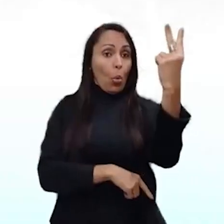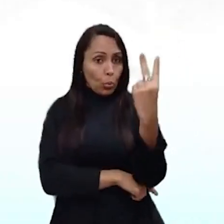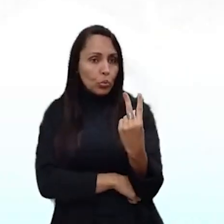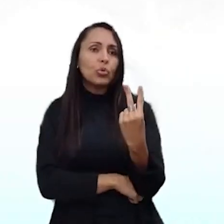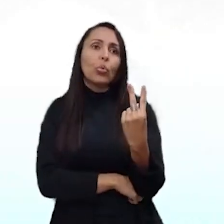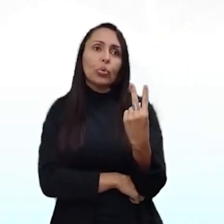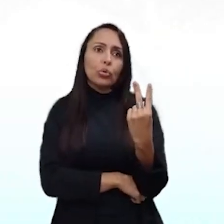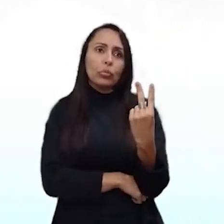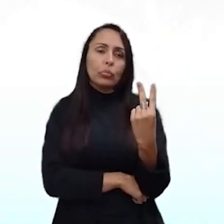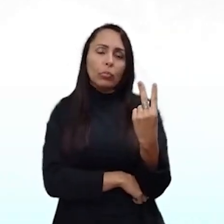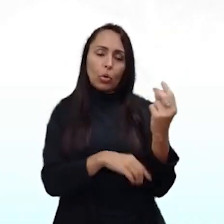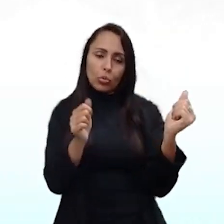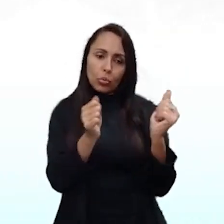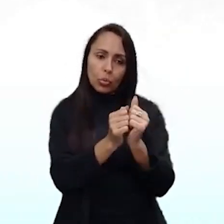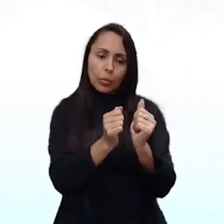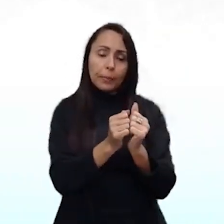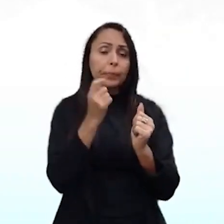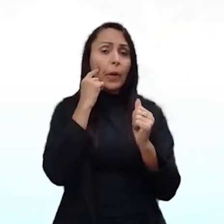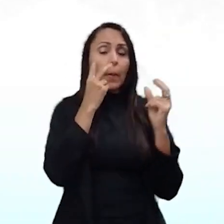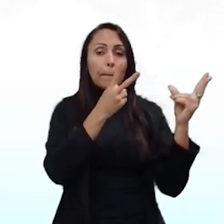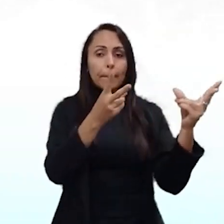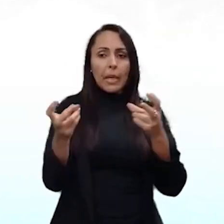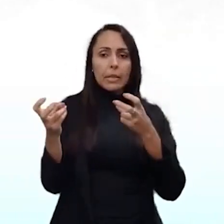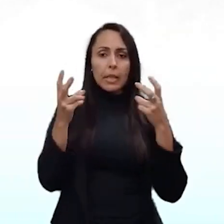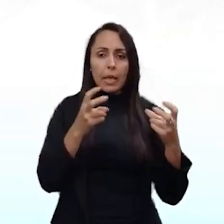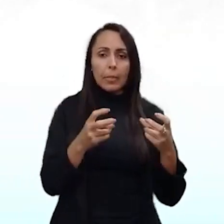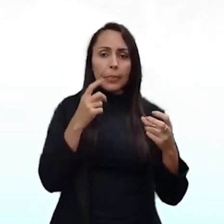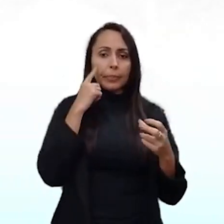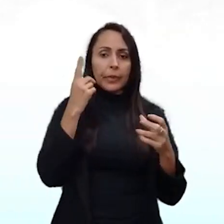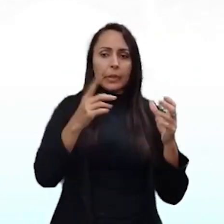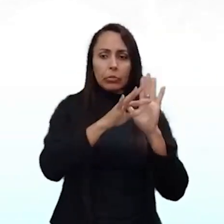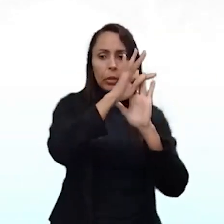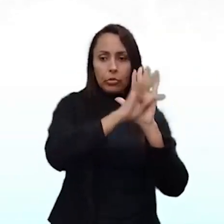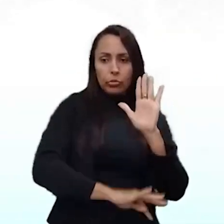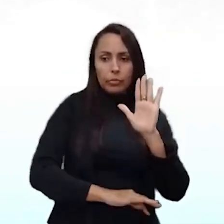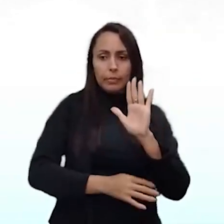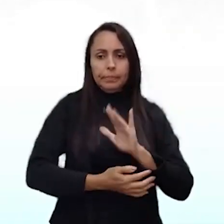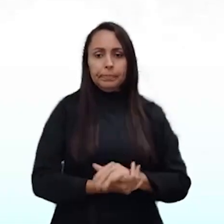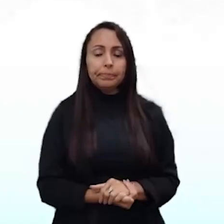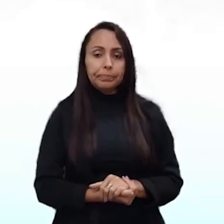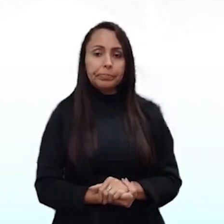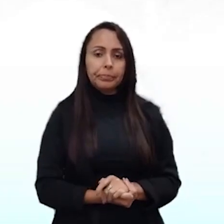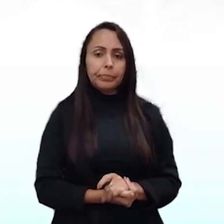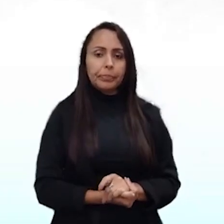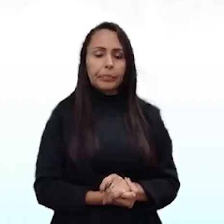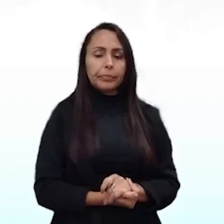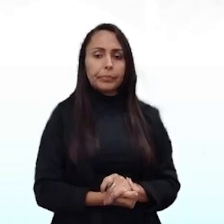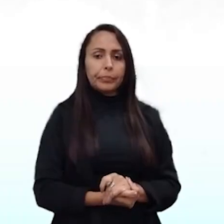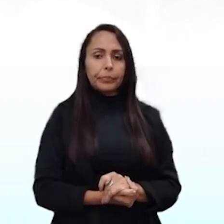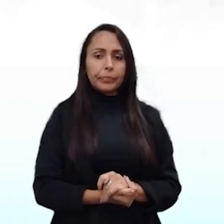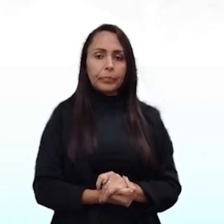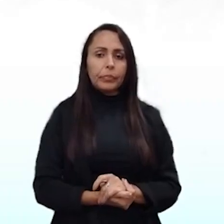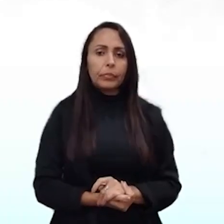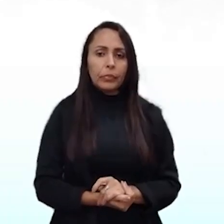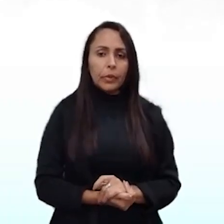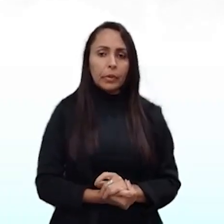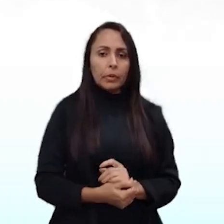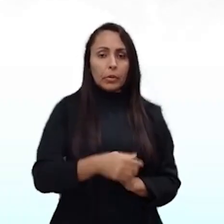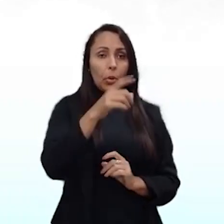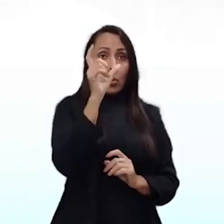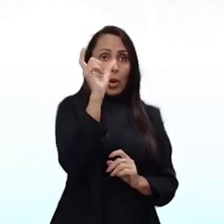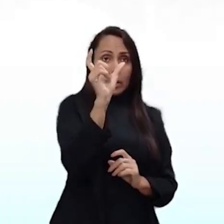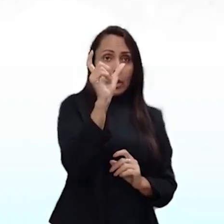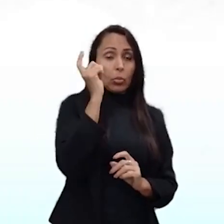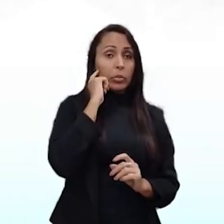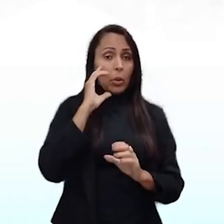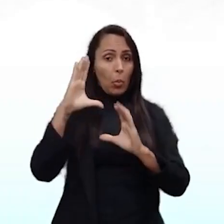dois simultaneamente. Você percebe que está no centro do texto, não é? Um cartão, veja ao lado,